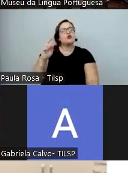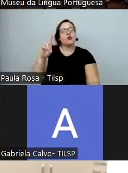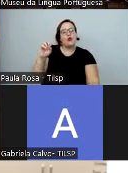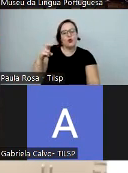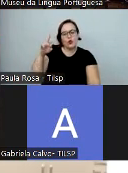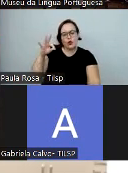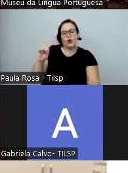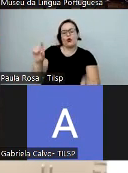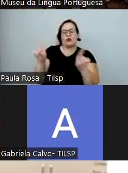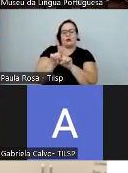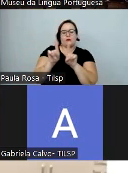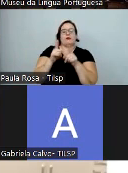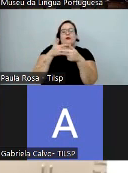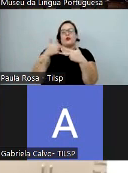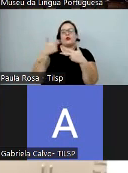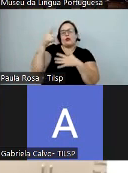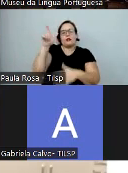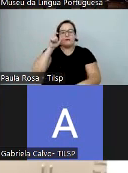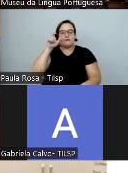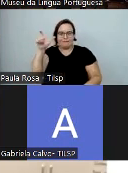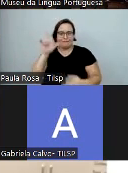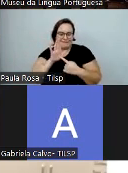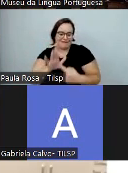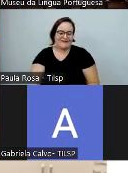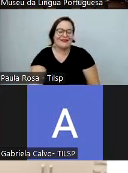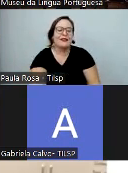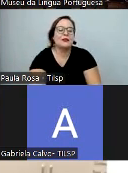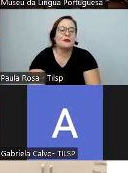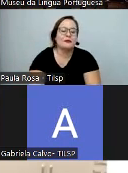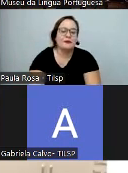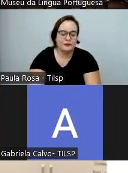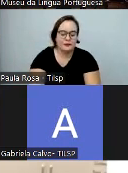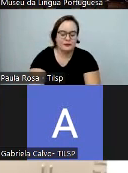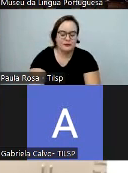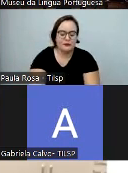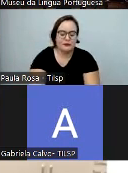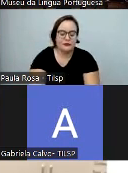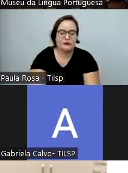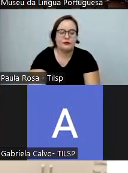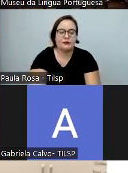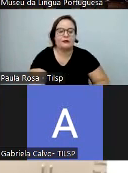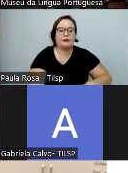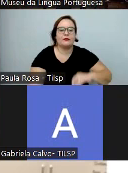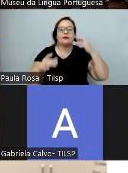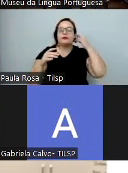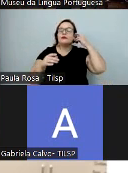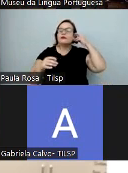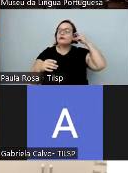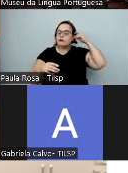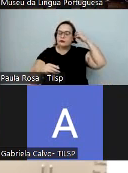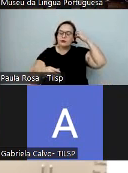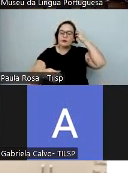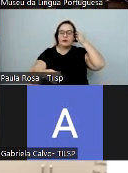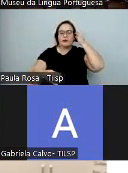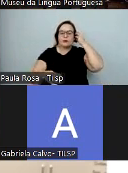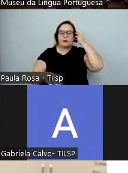nomes de Exposições interessantes que nós tivemos essas Exposições novamente podem funcionar em comunidades grandes e